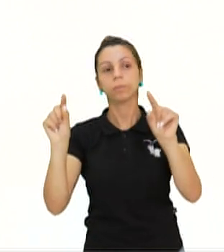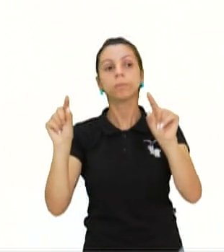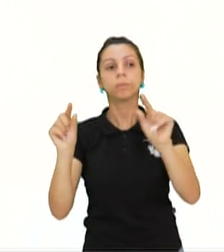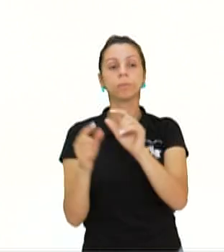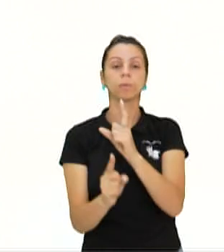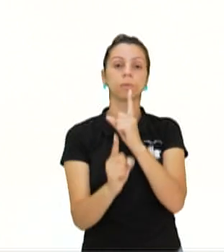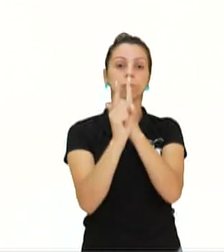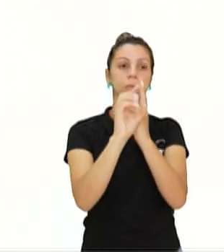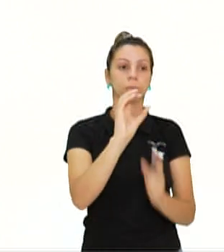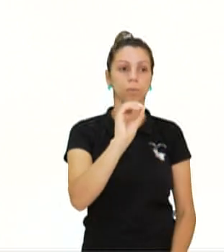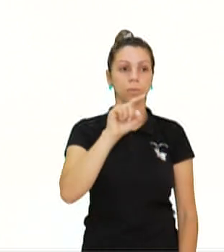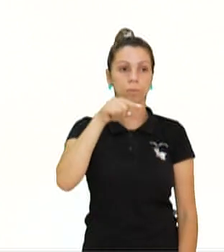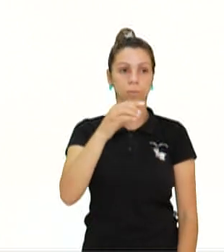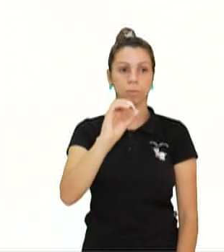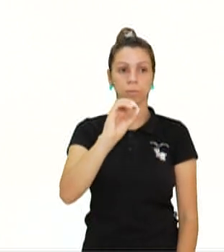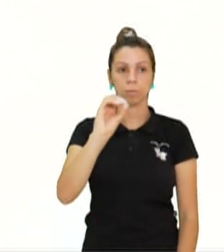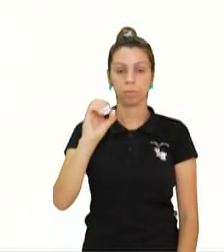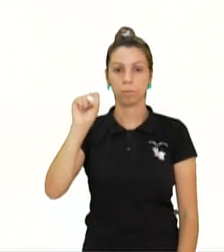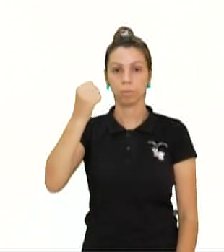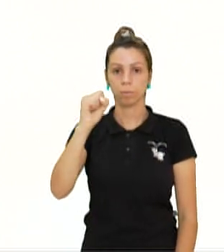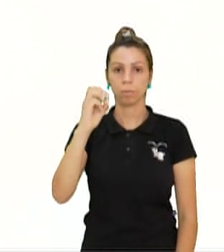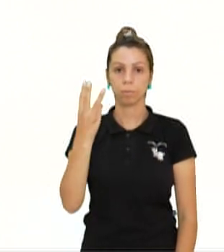vou encontrar o resultado de